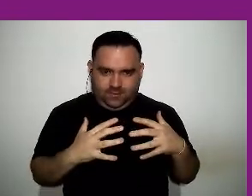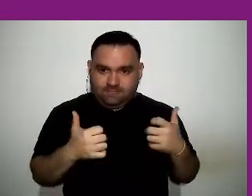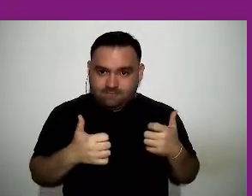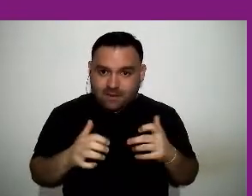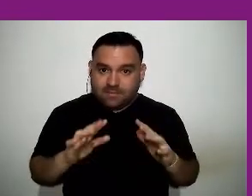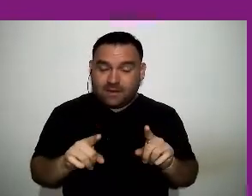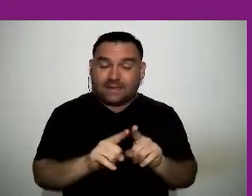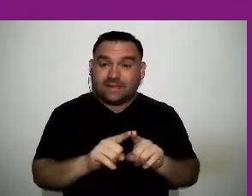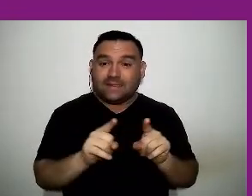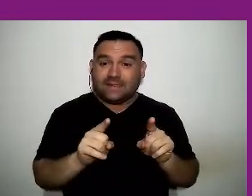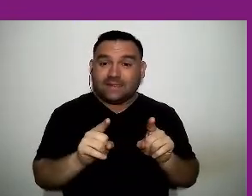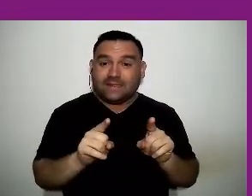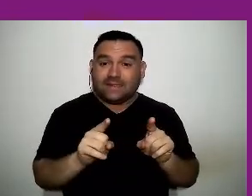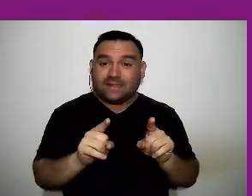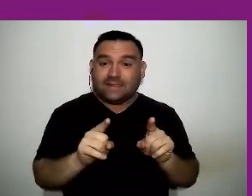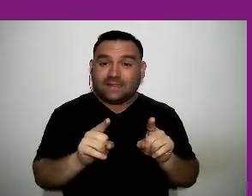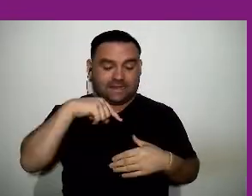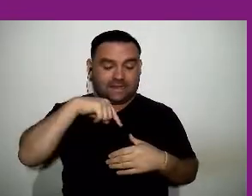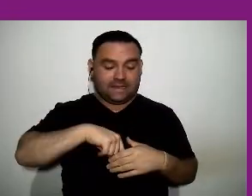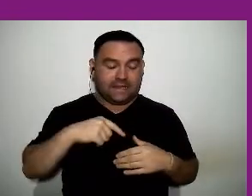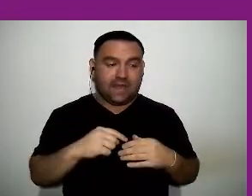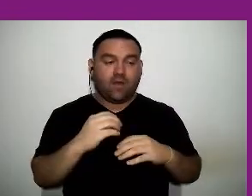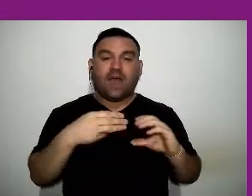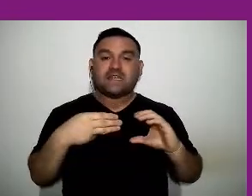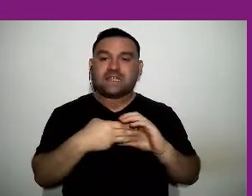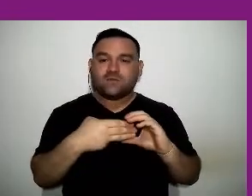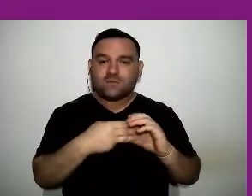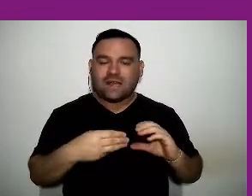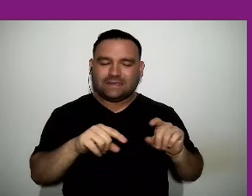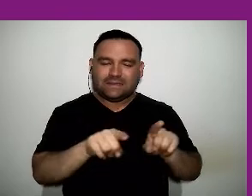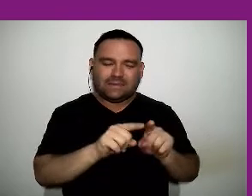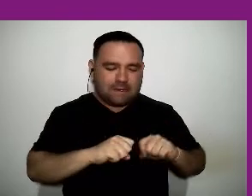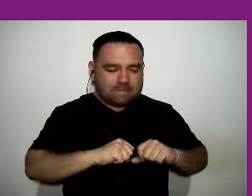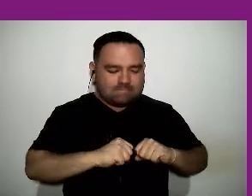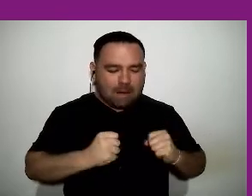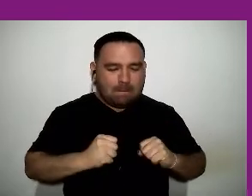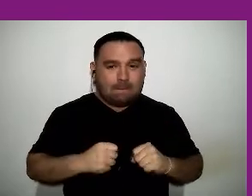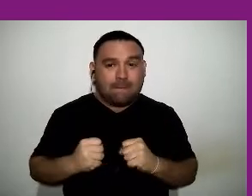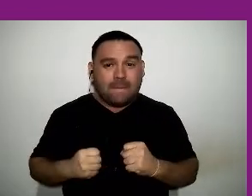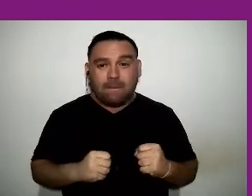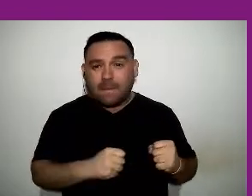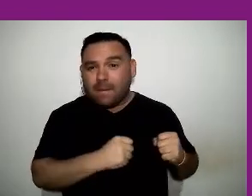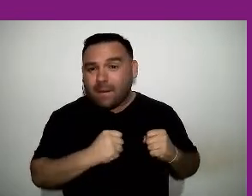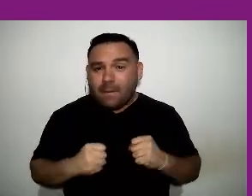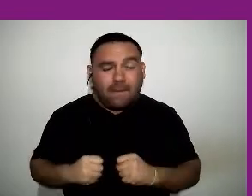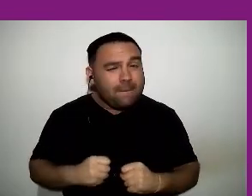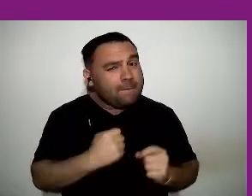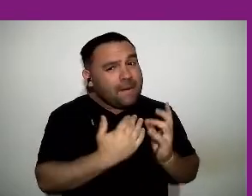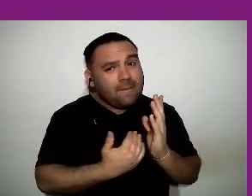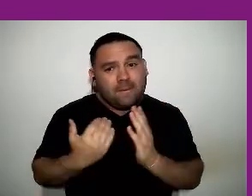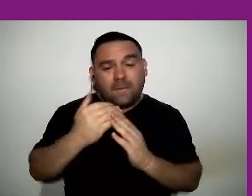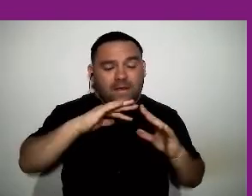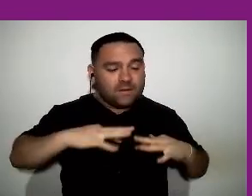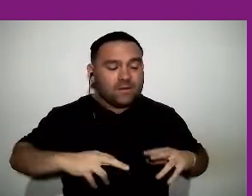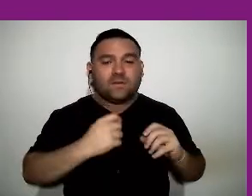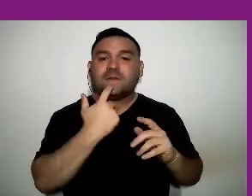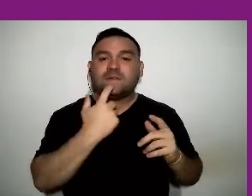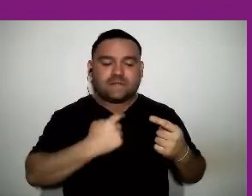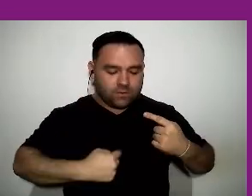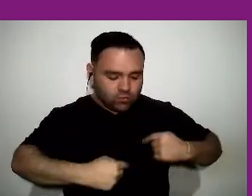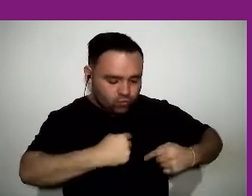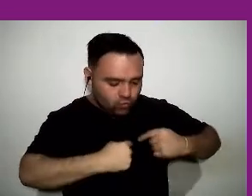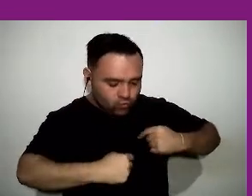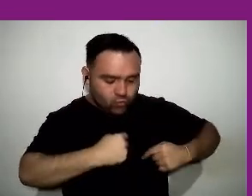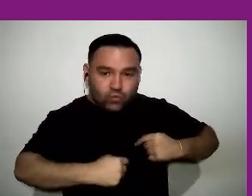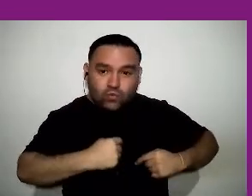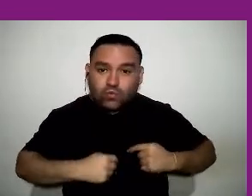mas vai esgarçar a matriz extracelular, como também vai lesar muito mais os vasos